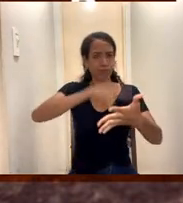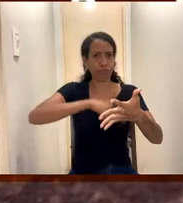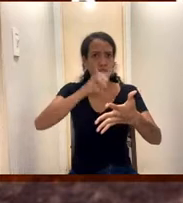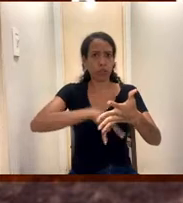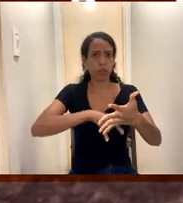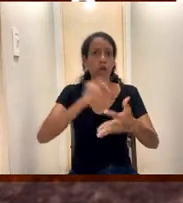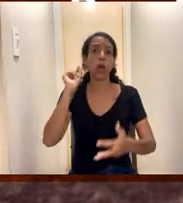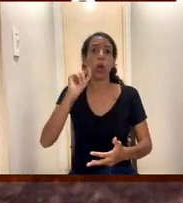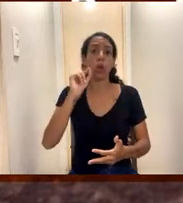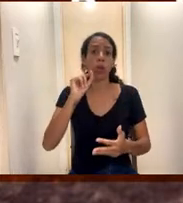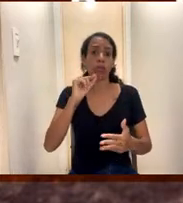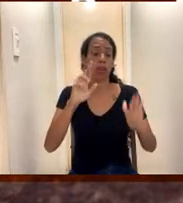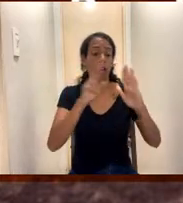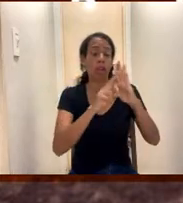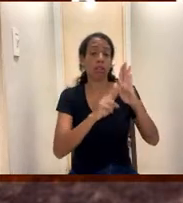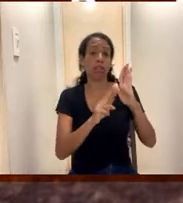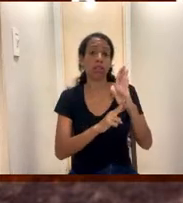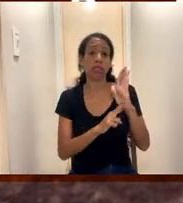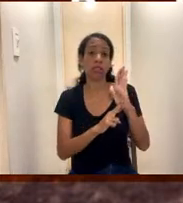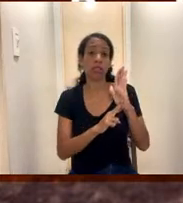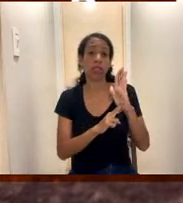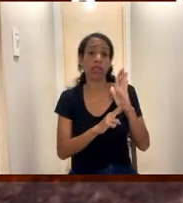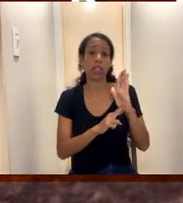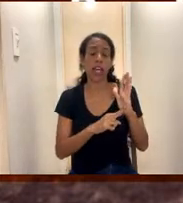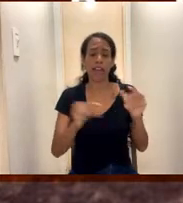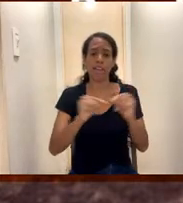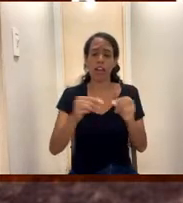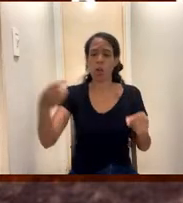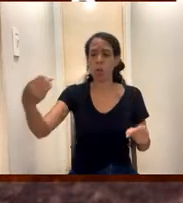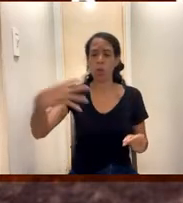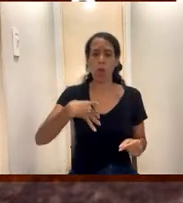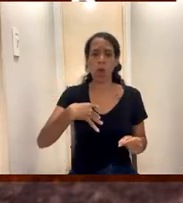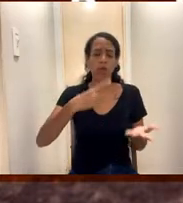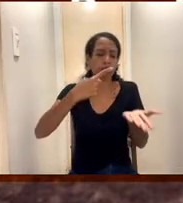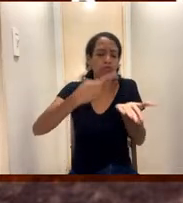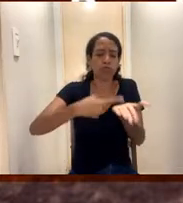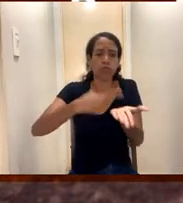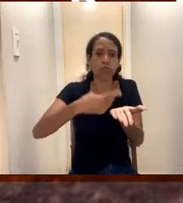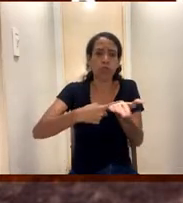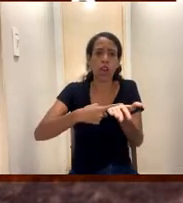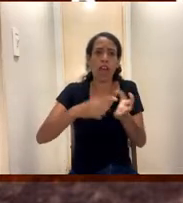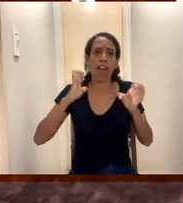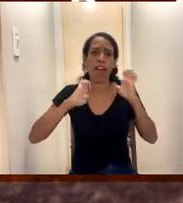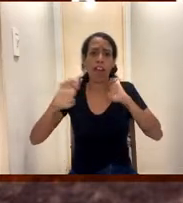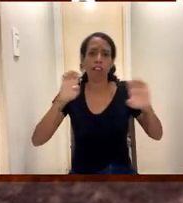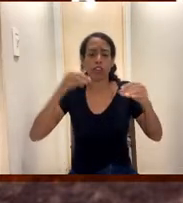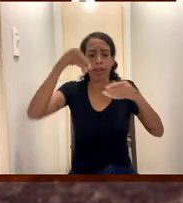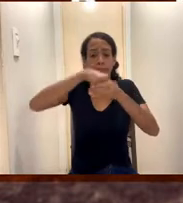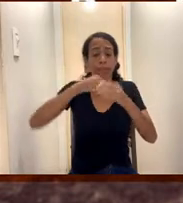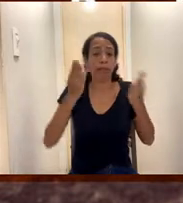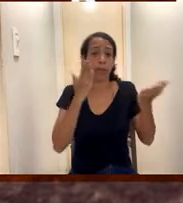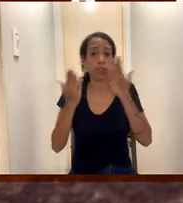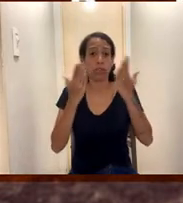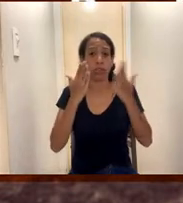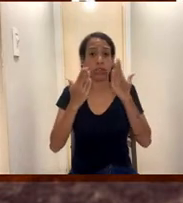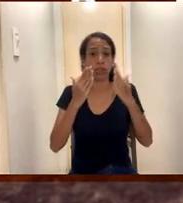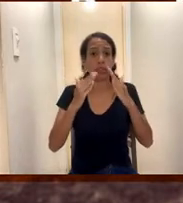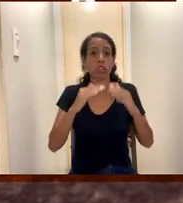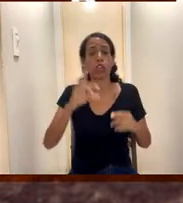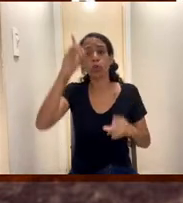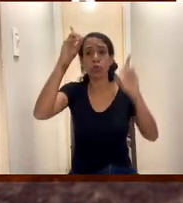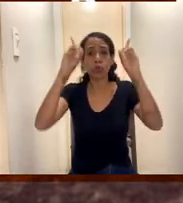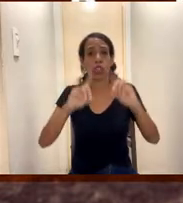essa resolução, ela renova os compromissos éticos da psicologia na promoção dos